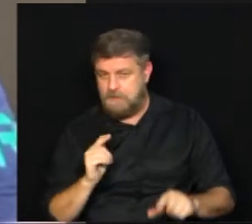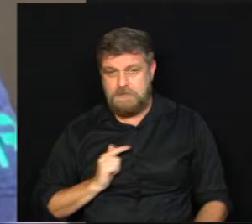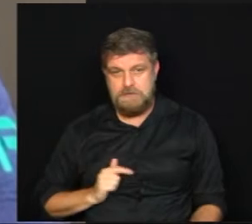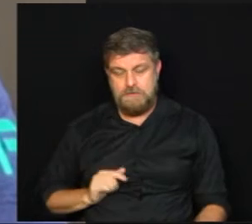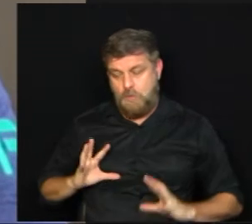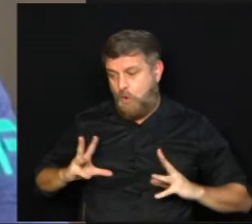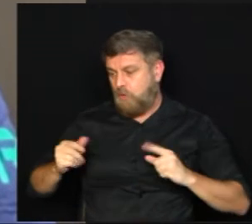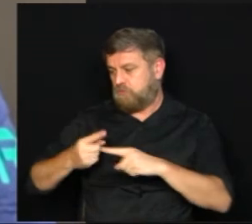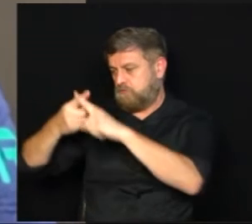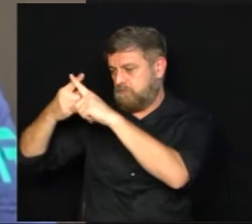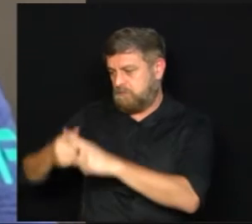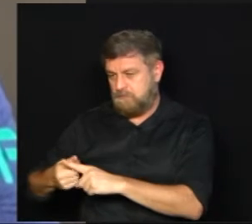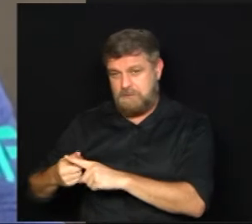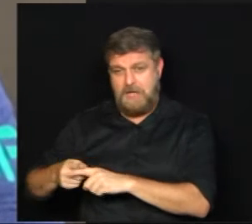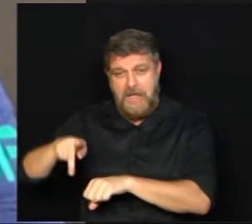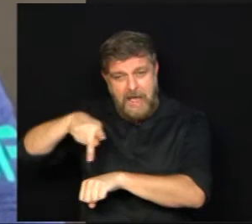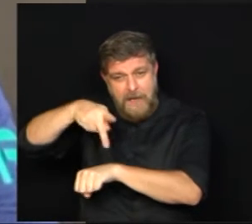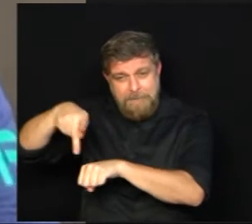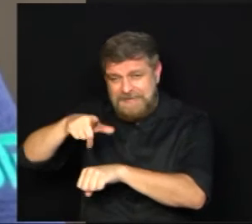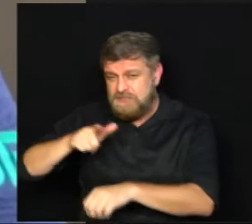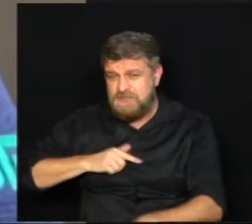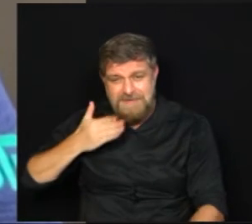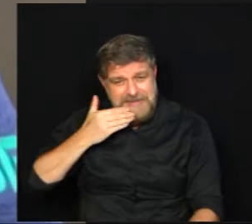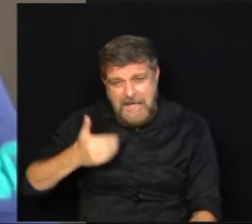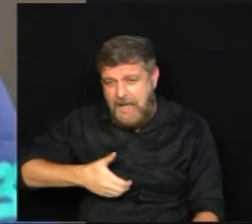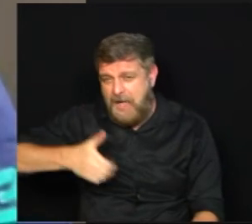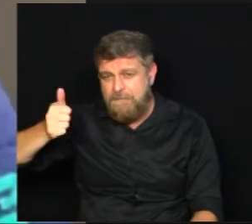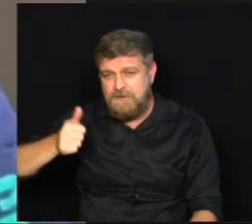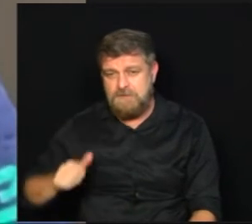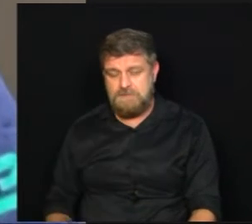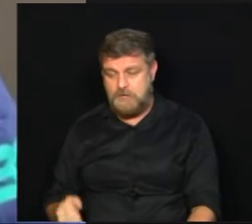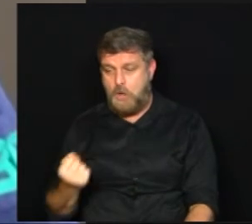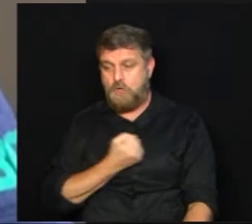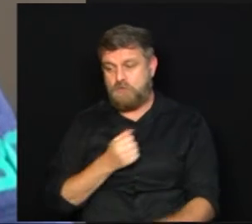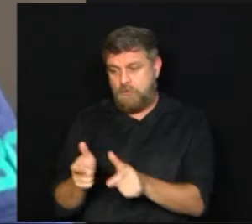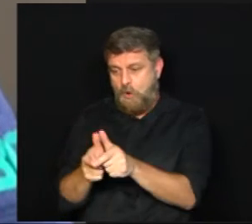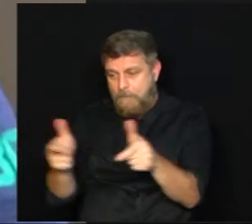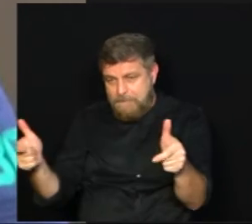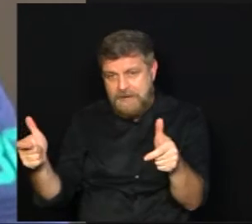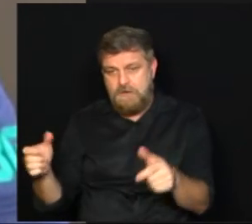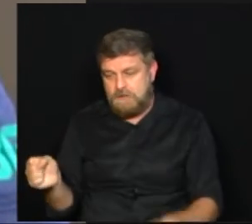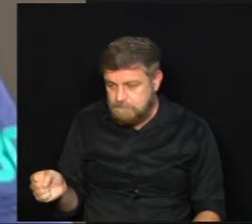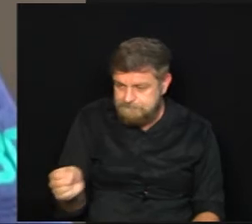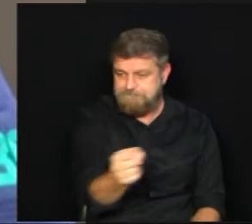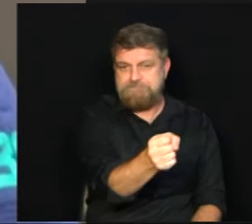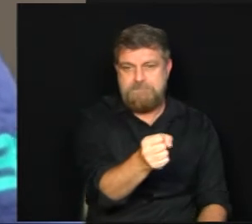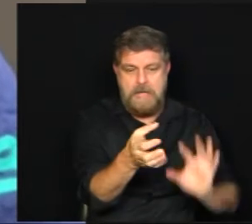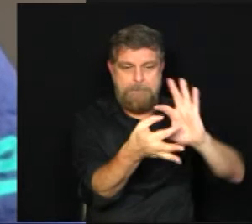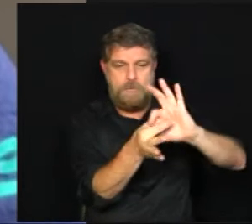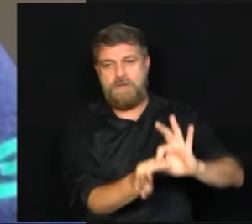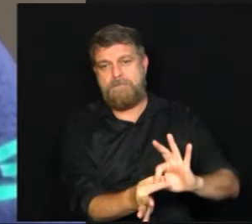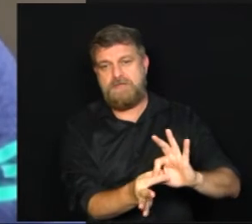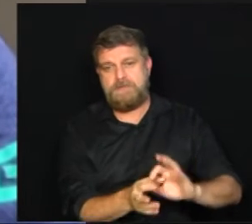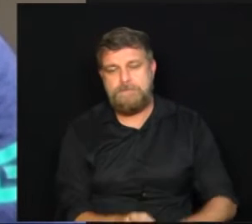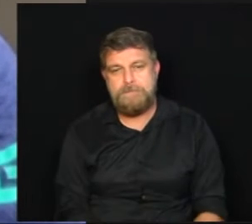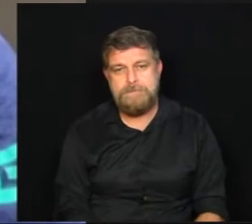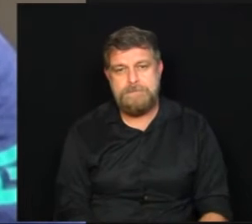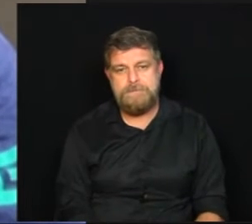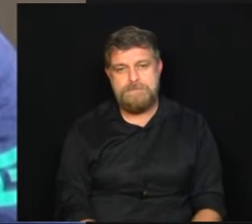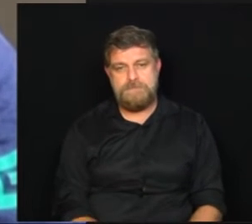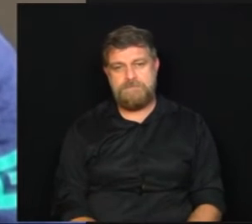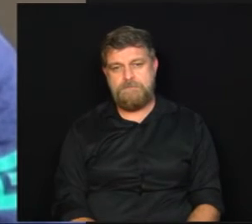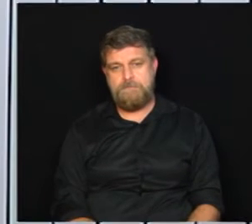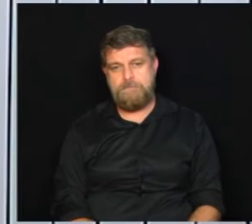mundo. O país que tiver as melhores classificações vai levar mais atletas e assim por diante. Tá. Qual que